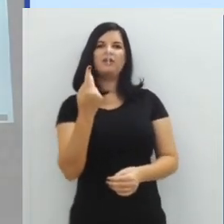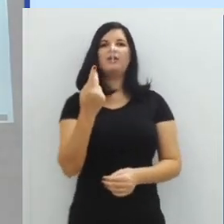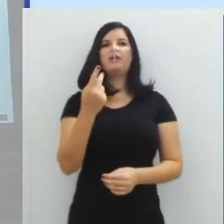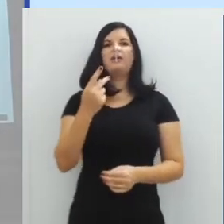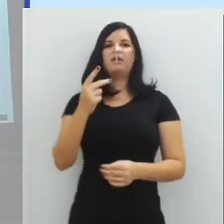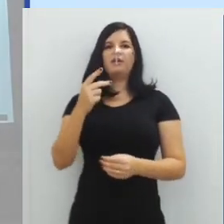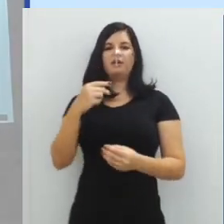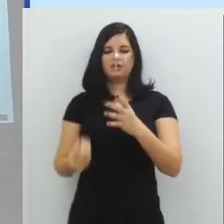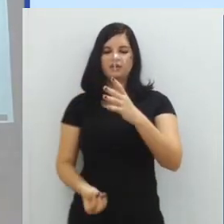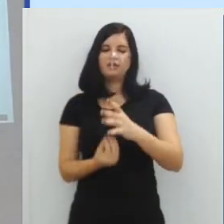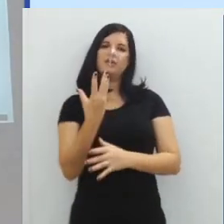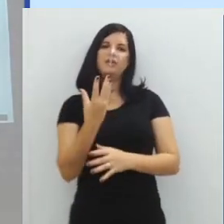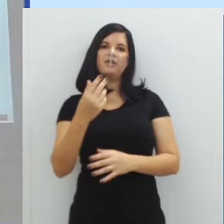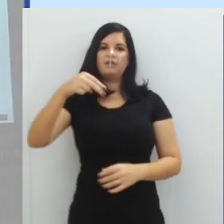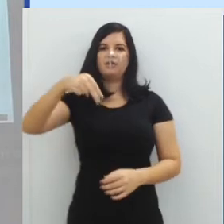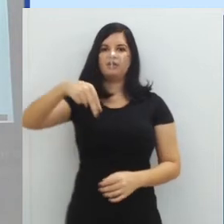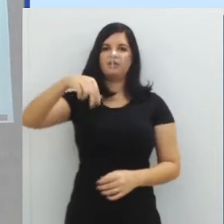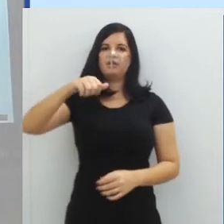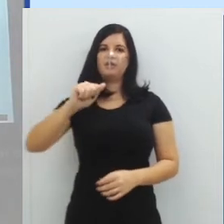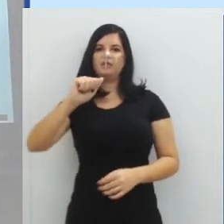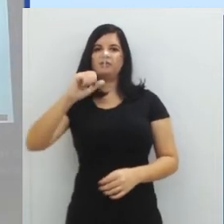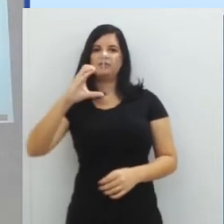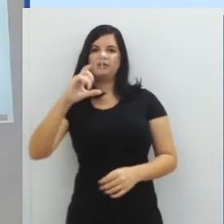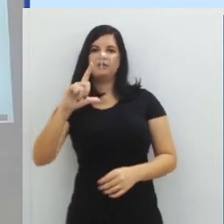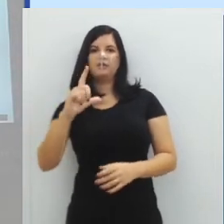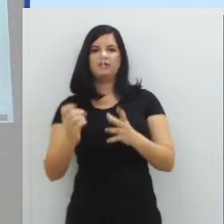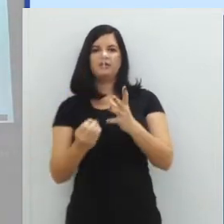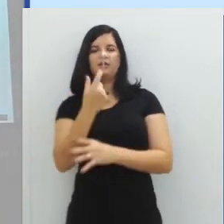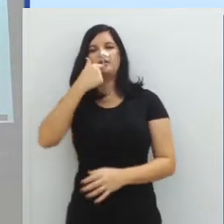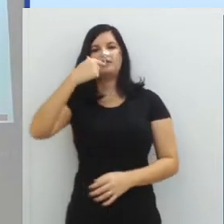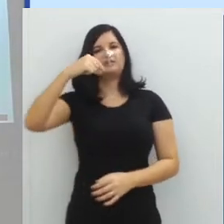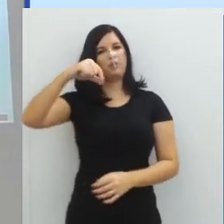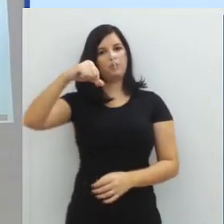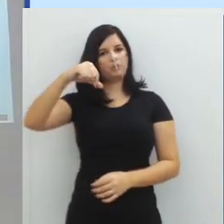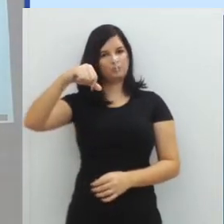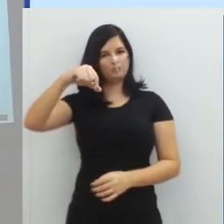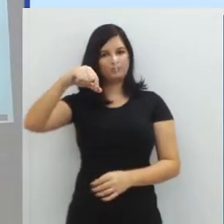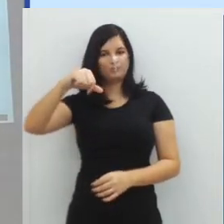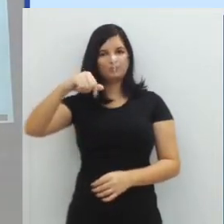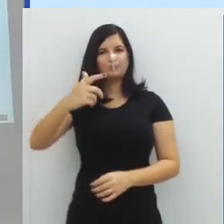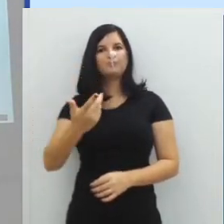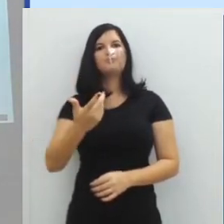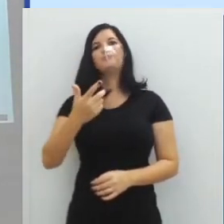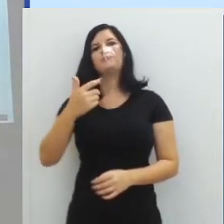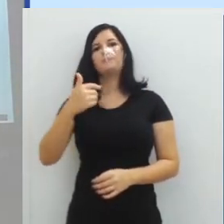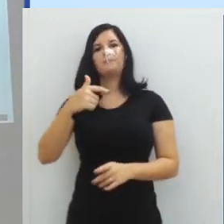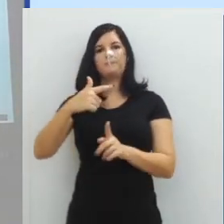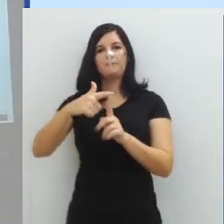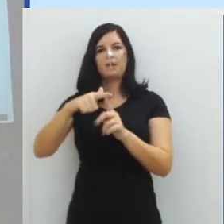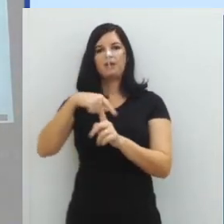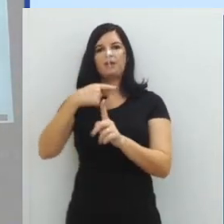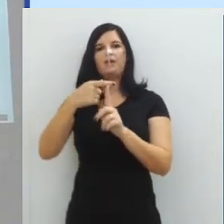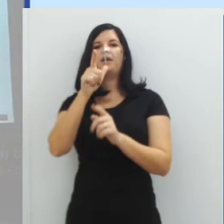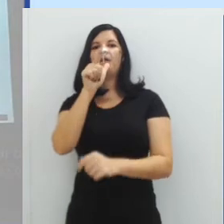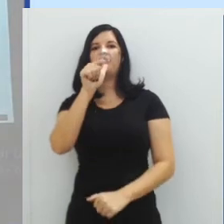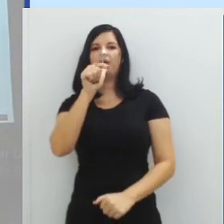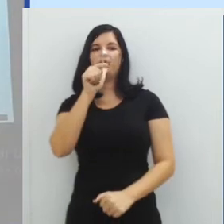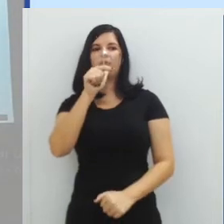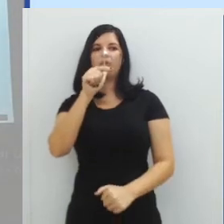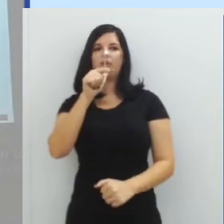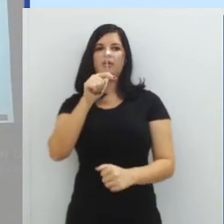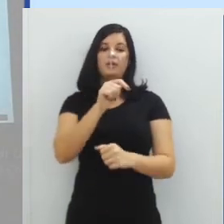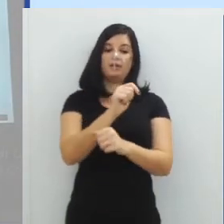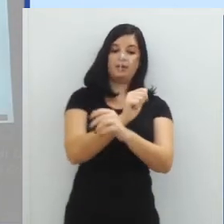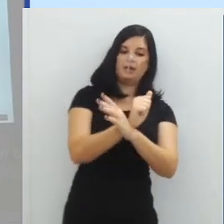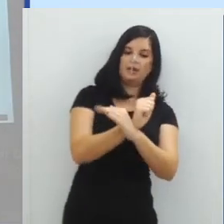eles vão formar o NaCl, que é o sal de cozinha, o cloreto de sódio, mais água. Então, toda a reação de ácido mais